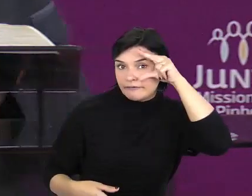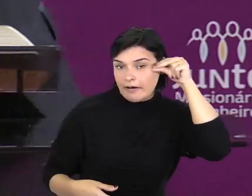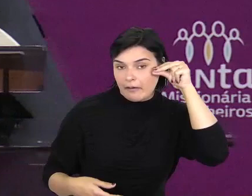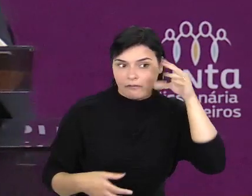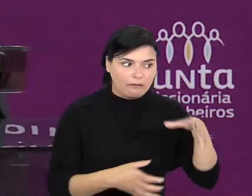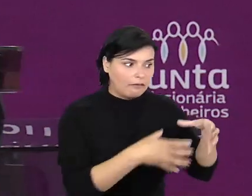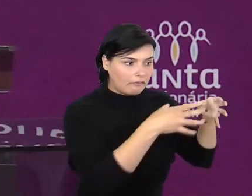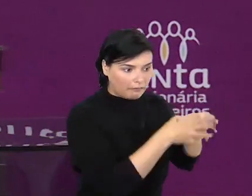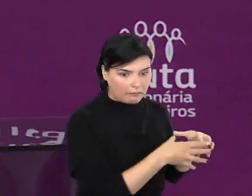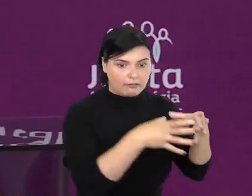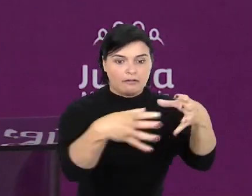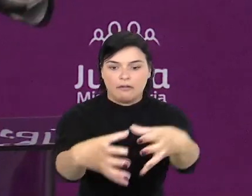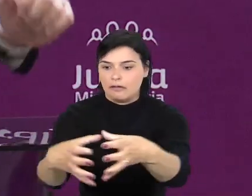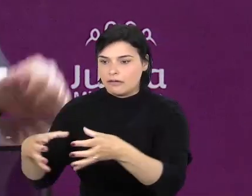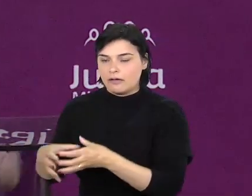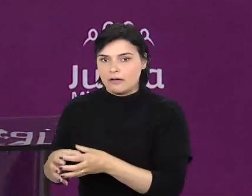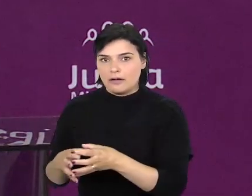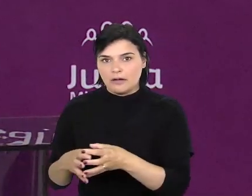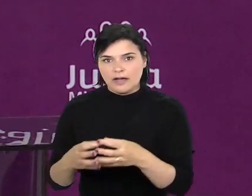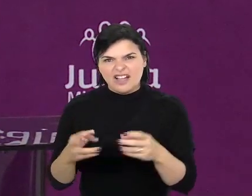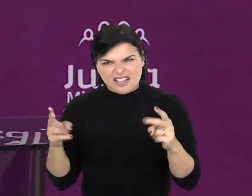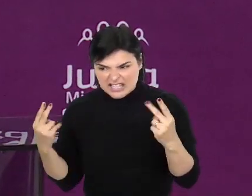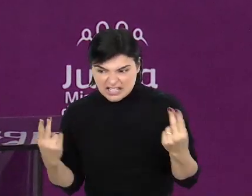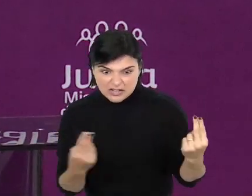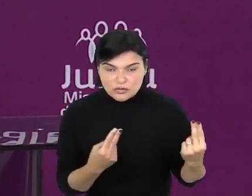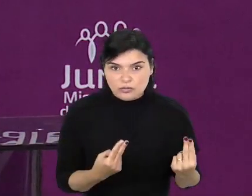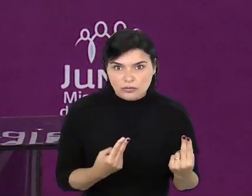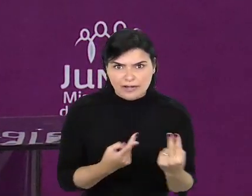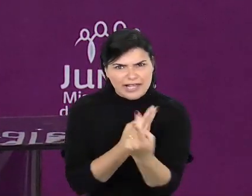é imaturidade espiritual